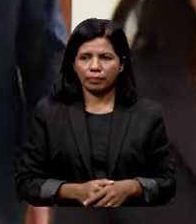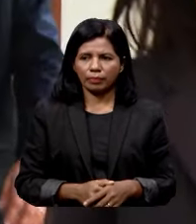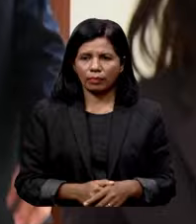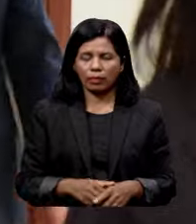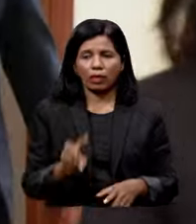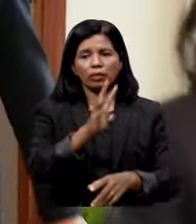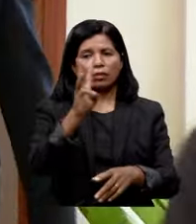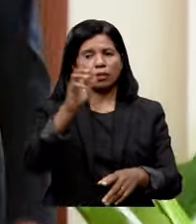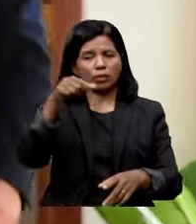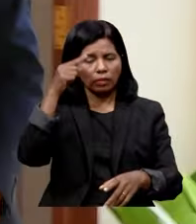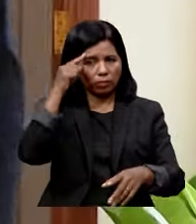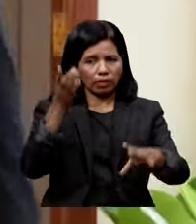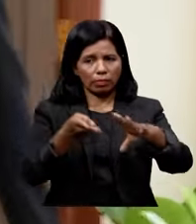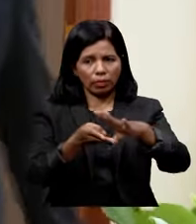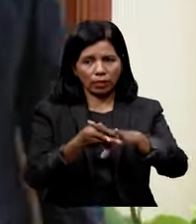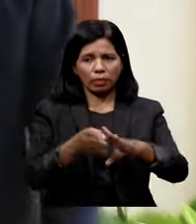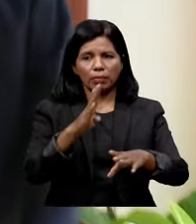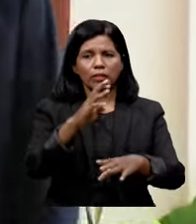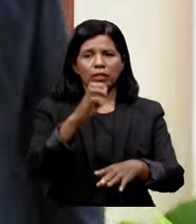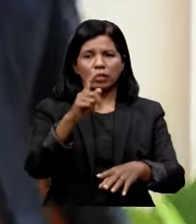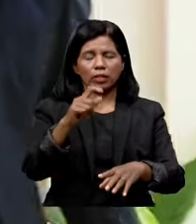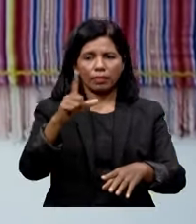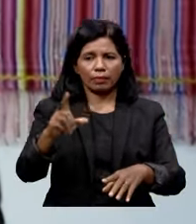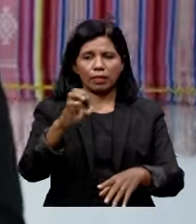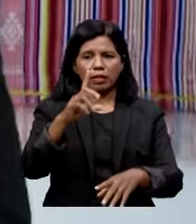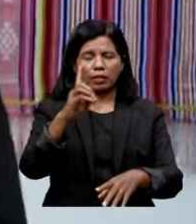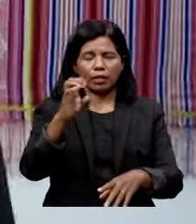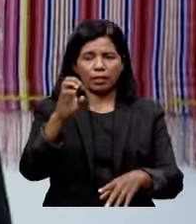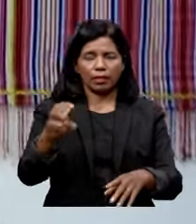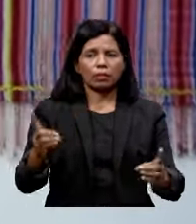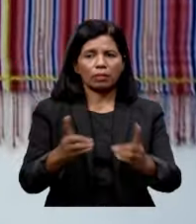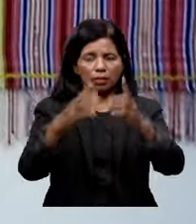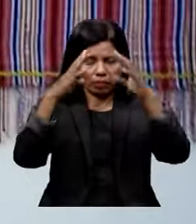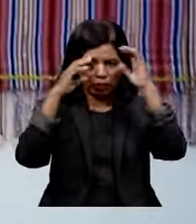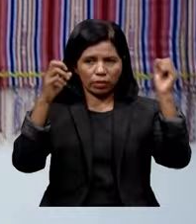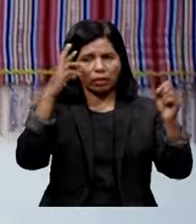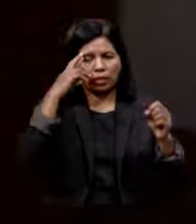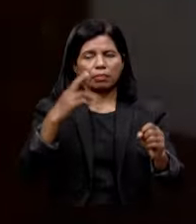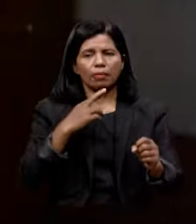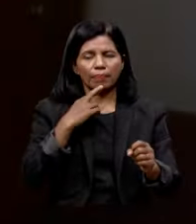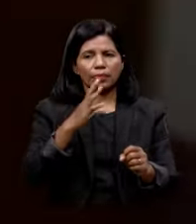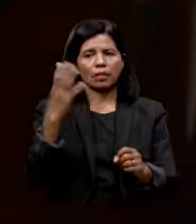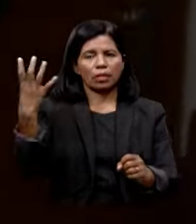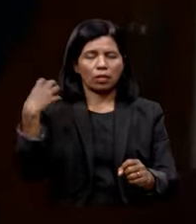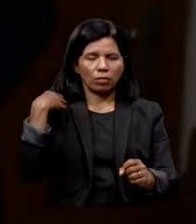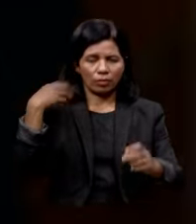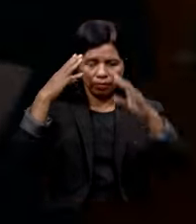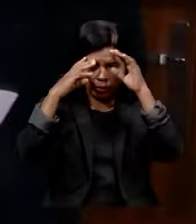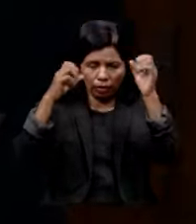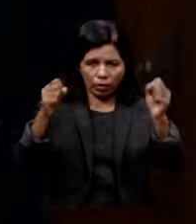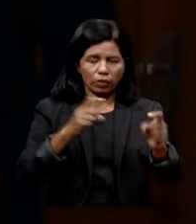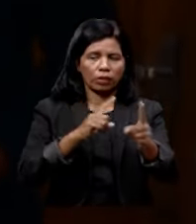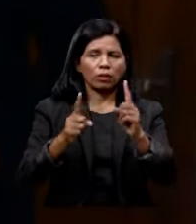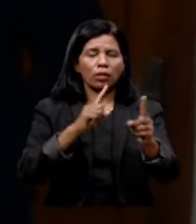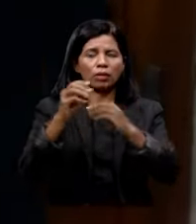Quarta ne, governador Banco Central Timor-Leste, Helder Lopes, assurmalo o presidente da República, José Ramos Horta, e a Palácio Presidencial, onde